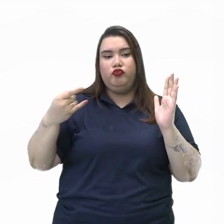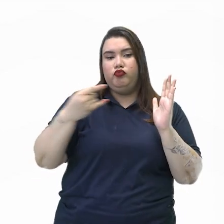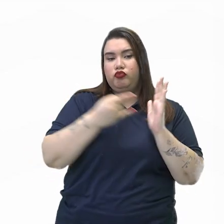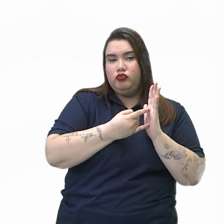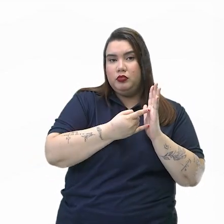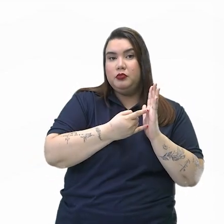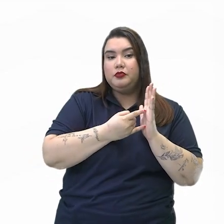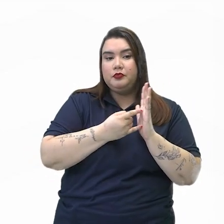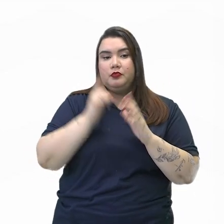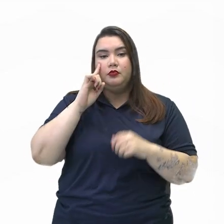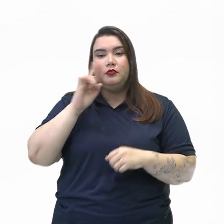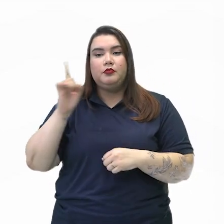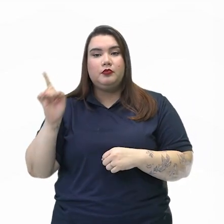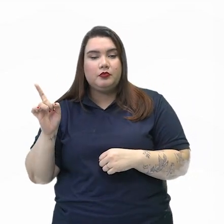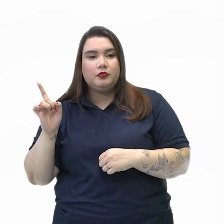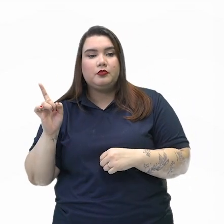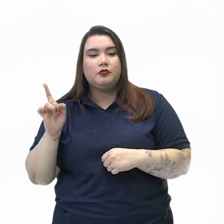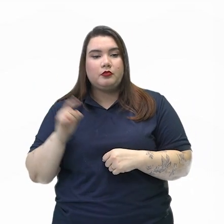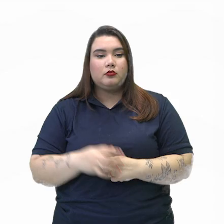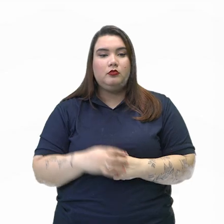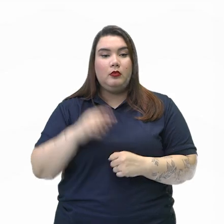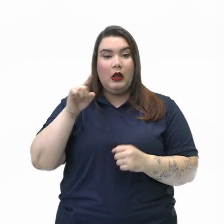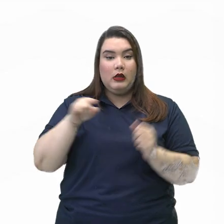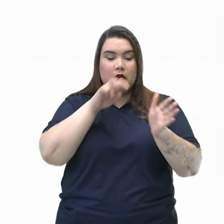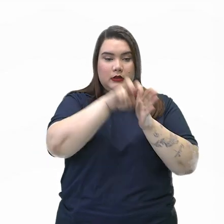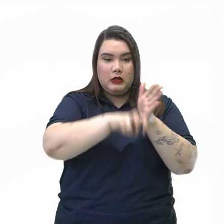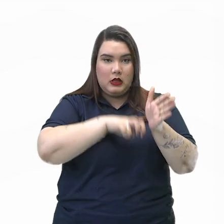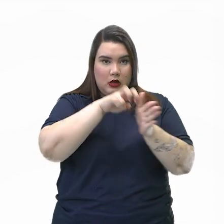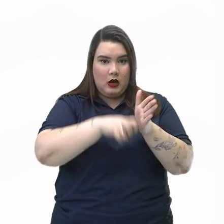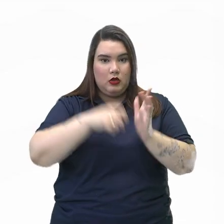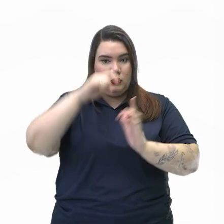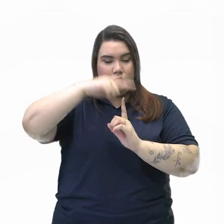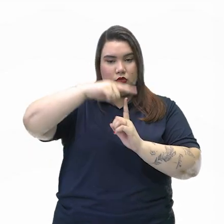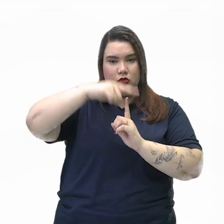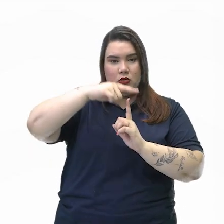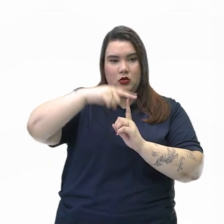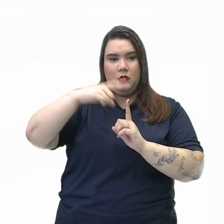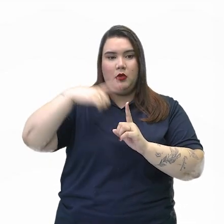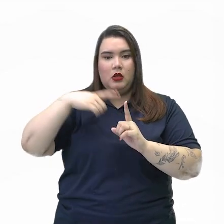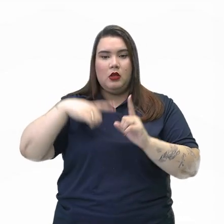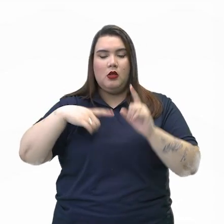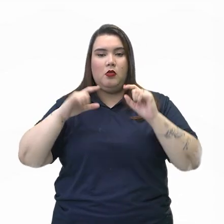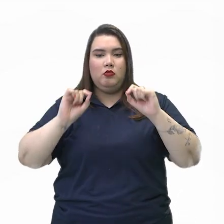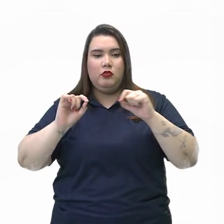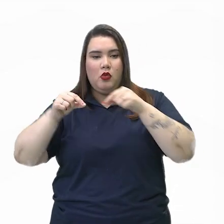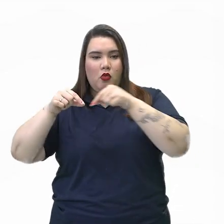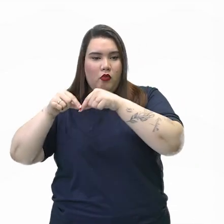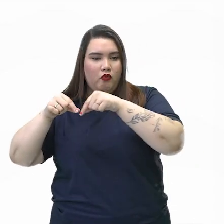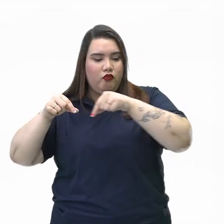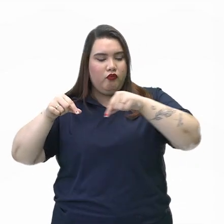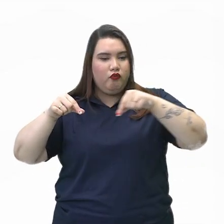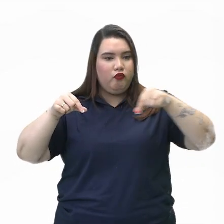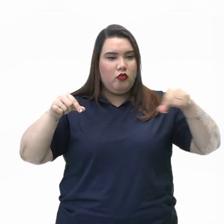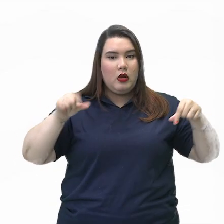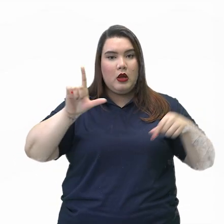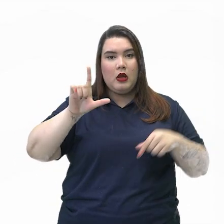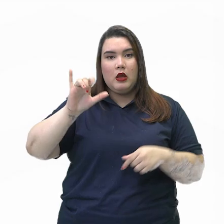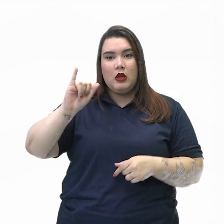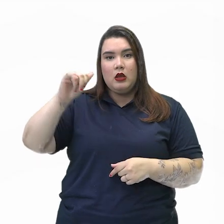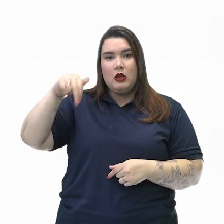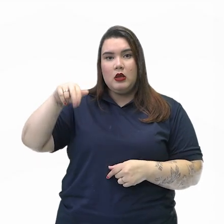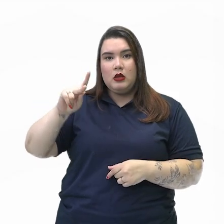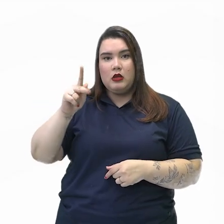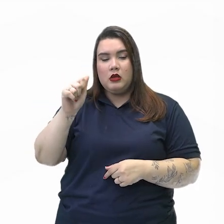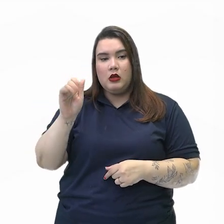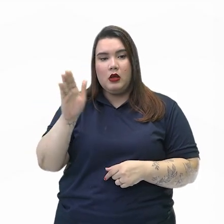eletromagnetismo. O trem de levitação magnética transita numa linha guia